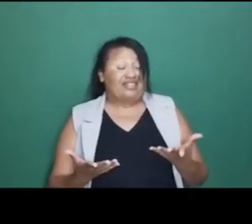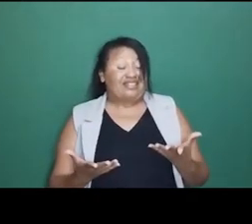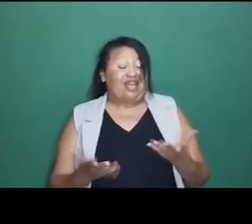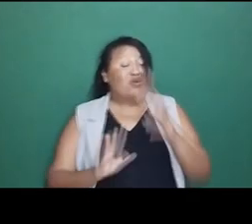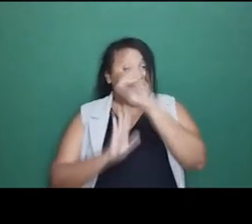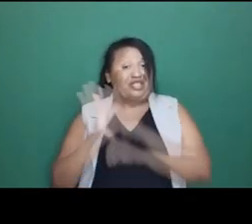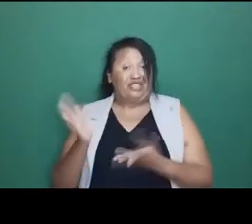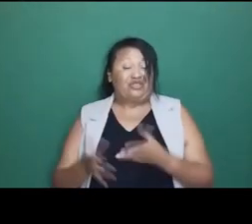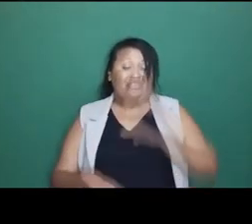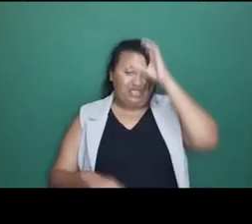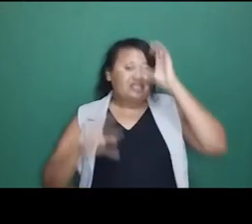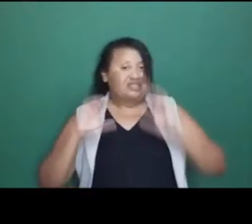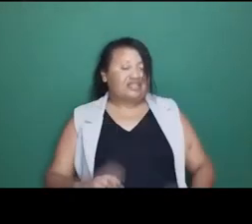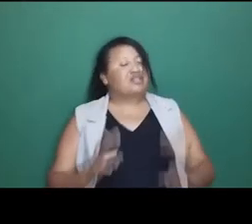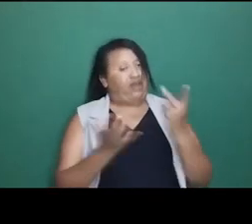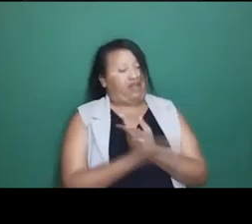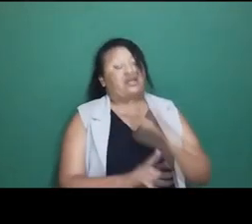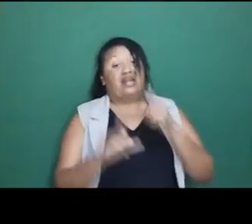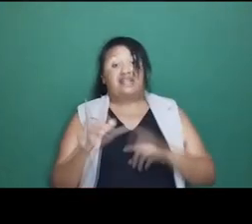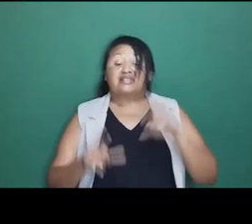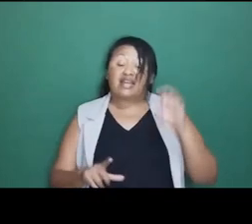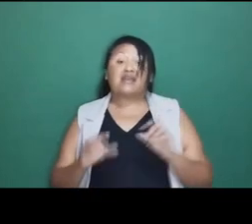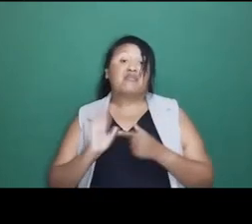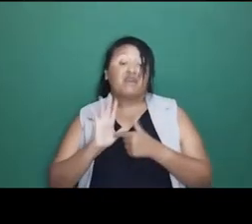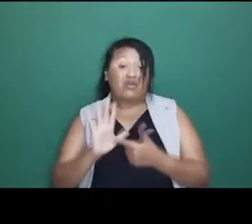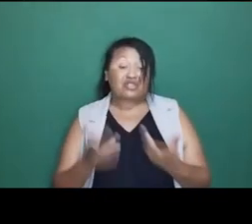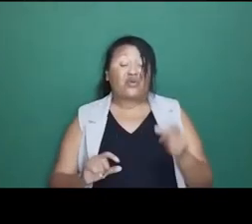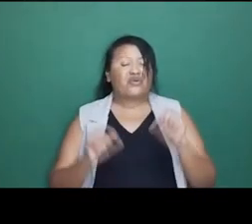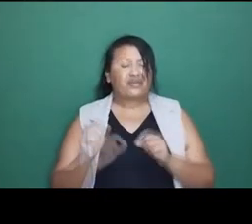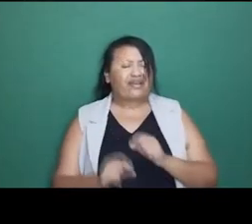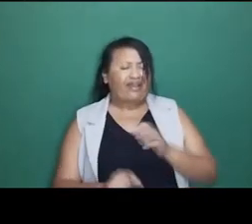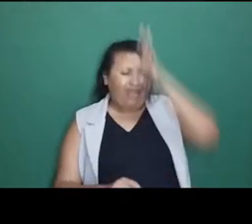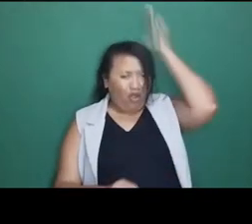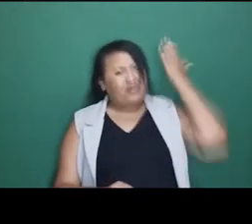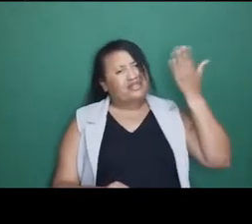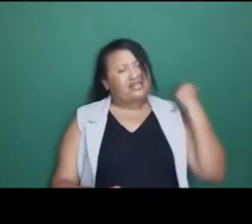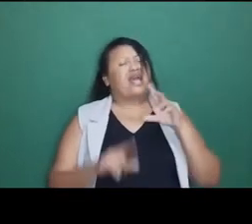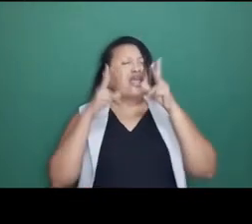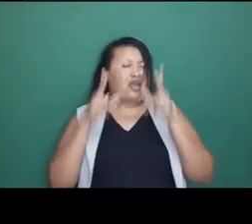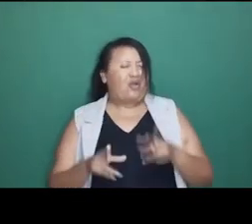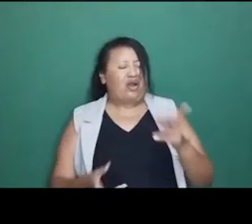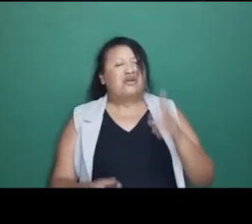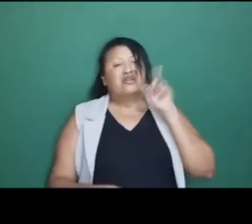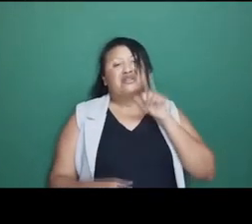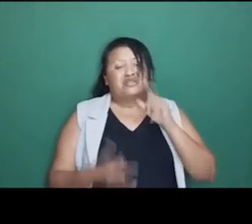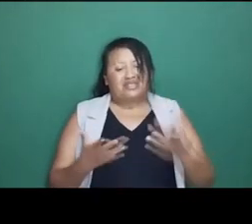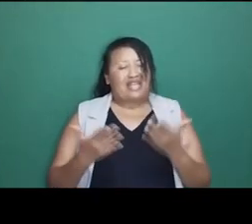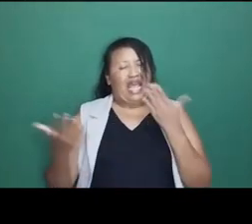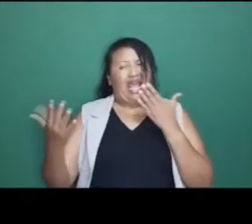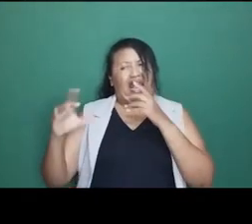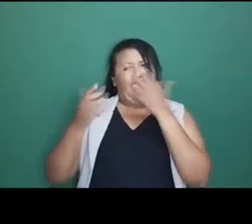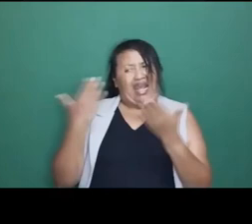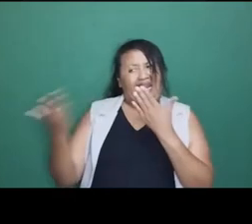portanto tá errado e a letra e traz que tanto na Roma antiga como nos Estados Unidos em relação a liberdade